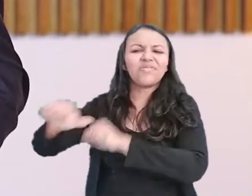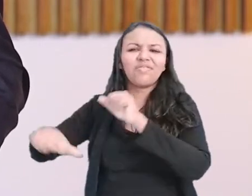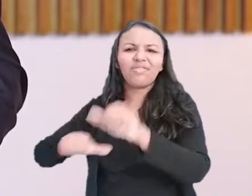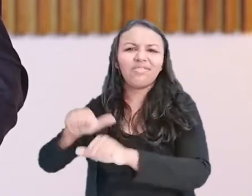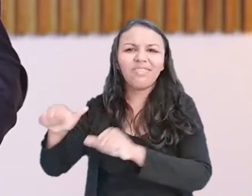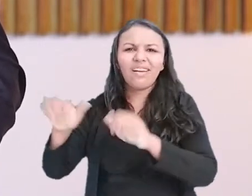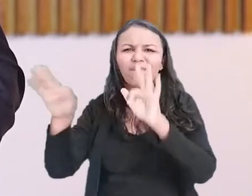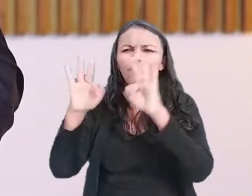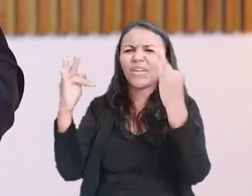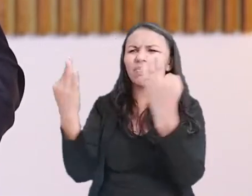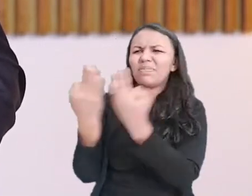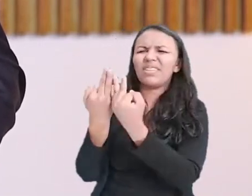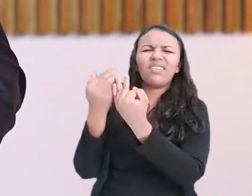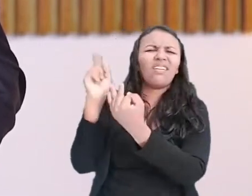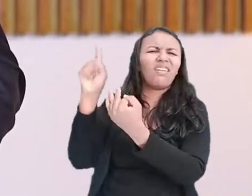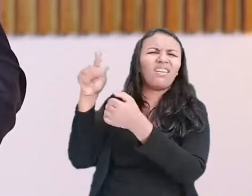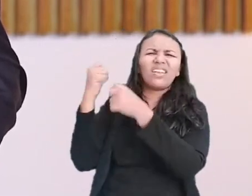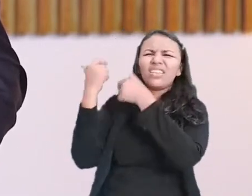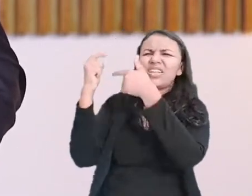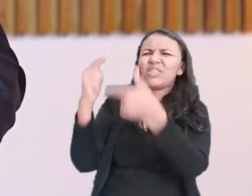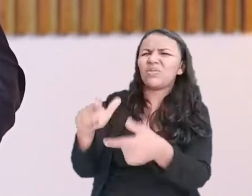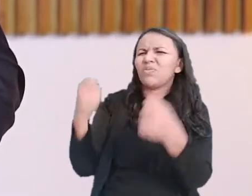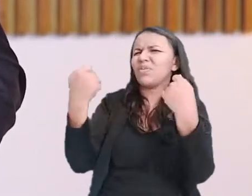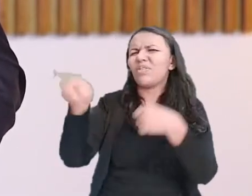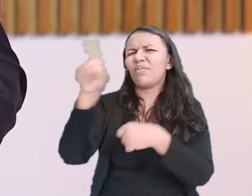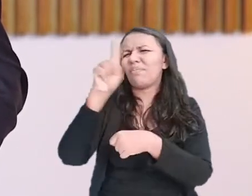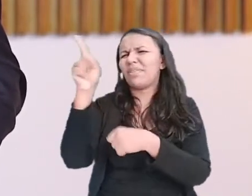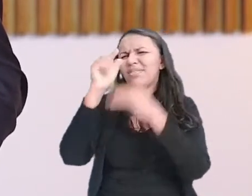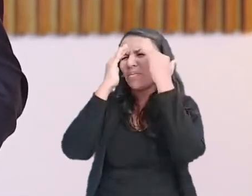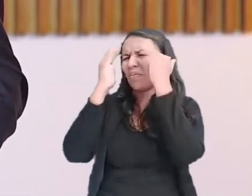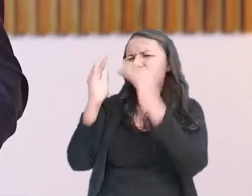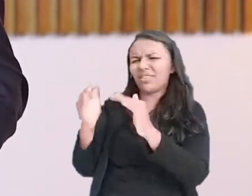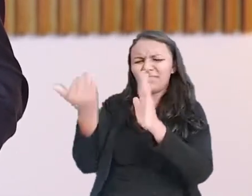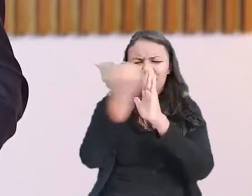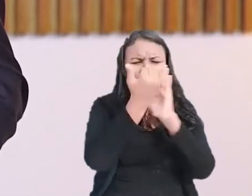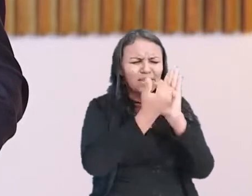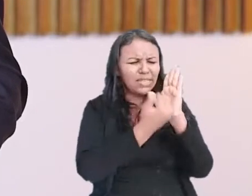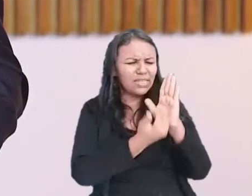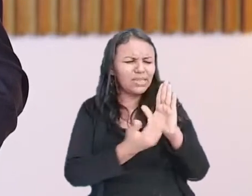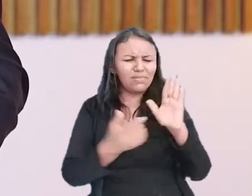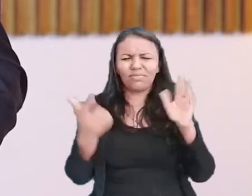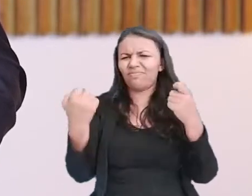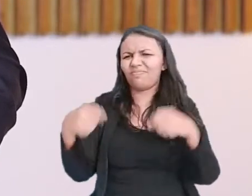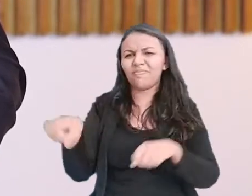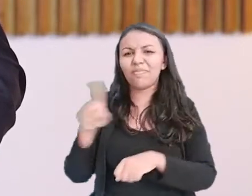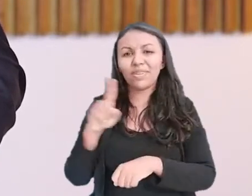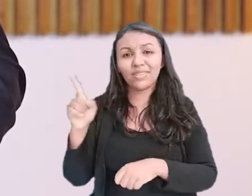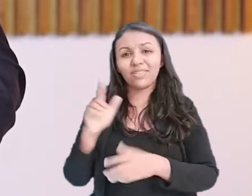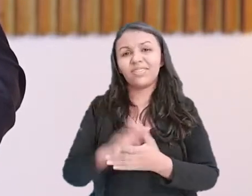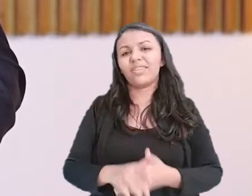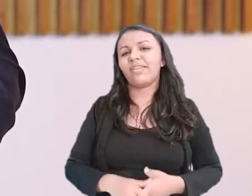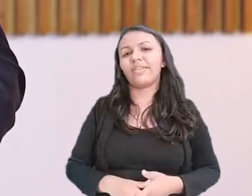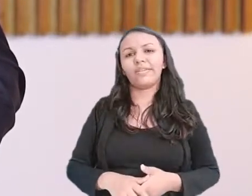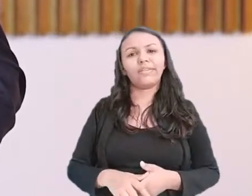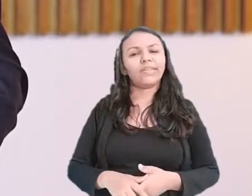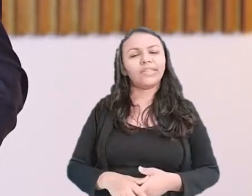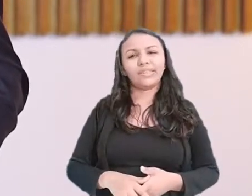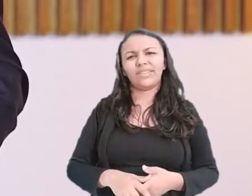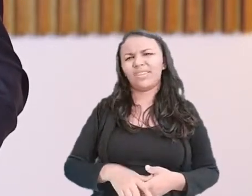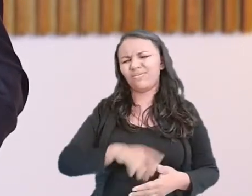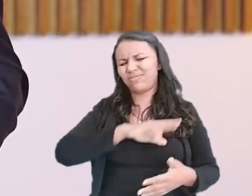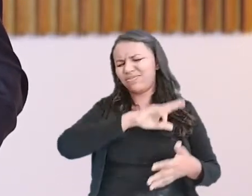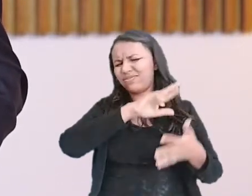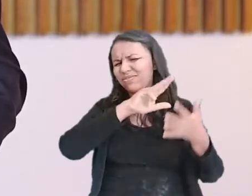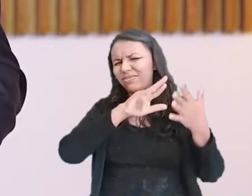uma tradição que não precisa ser seguida, que não são princípios e assim por diante. A lista dela ia longe na